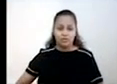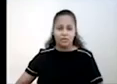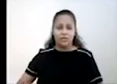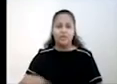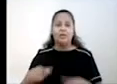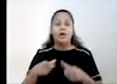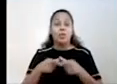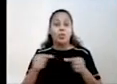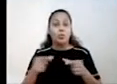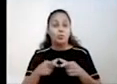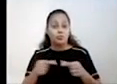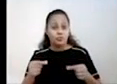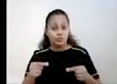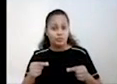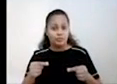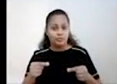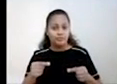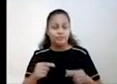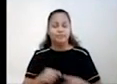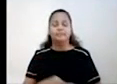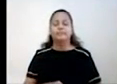e também no Japão.